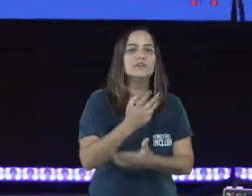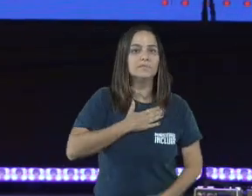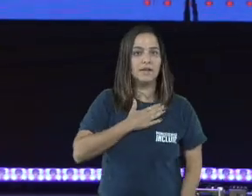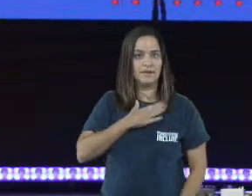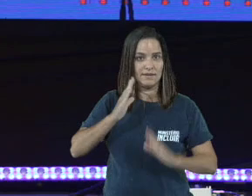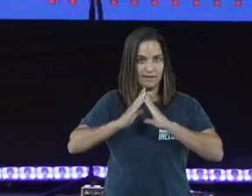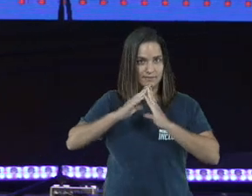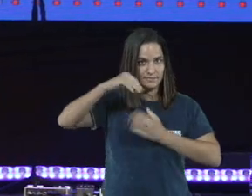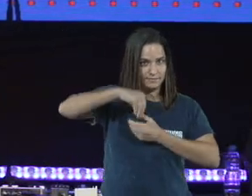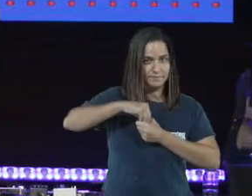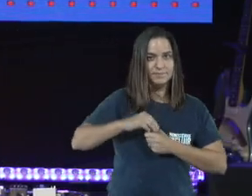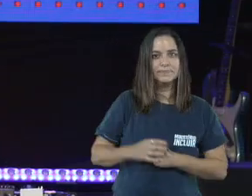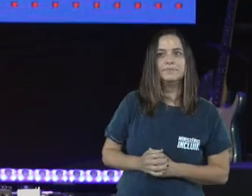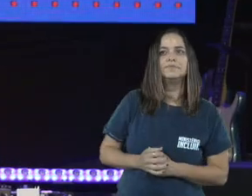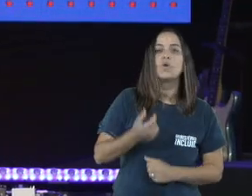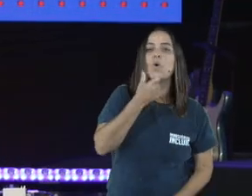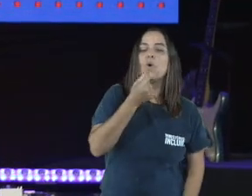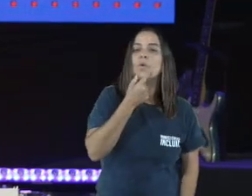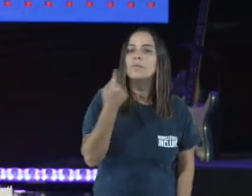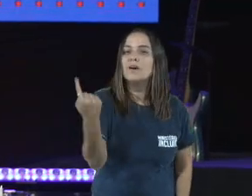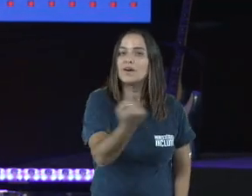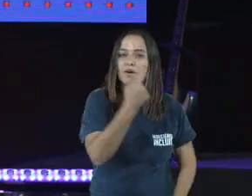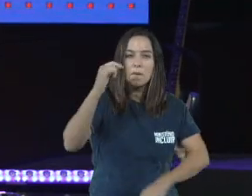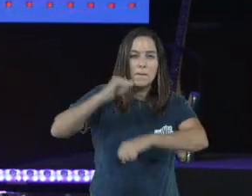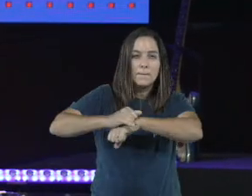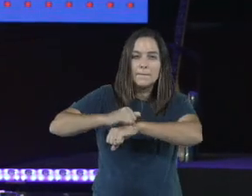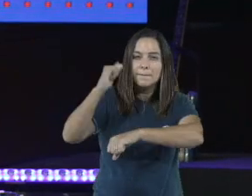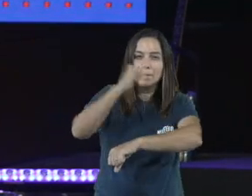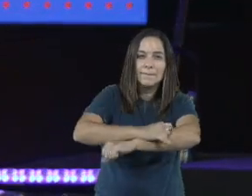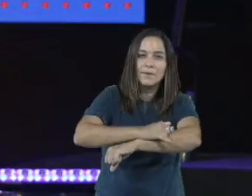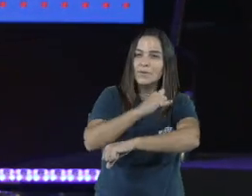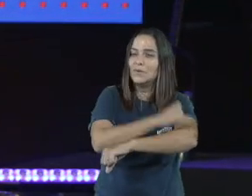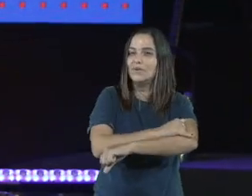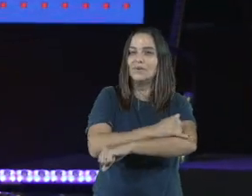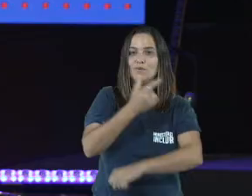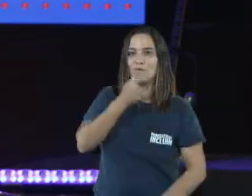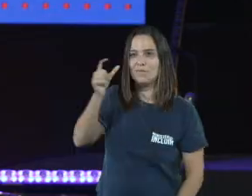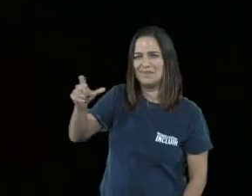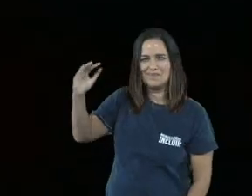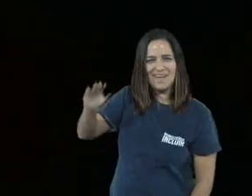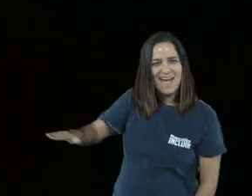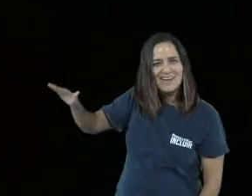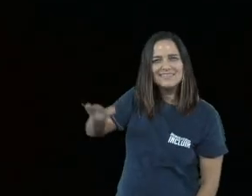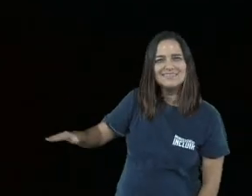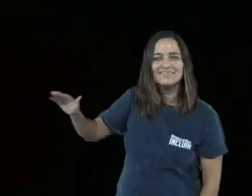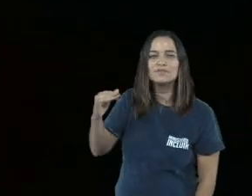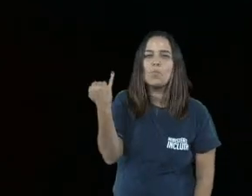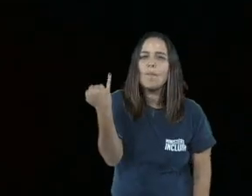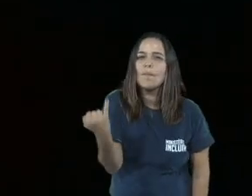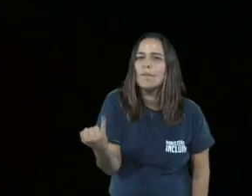vem assim magrelinho chegou bem numa parada que nem um pastor amigo dele ali ó